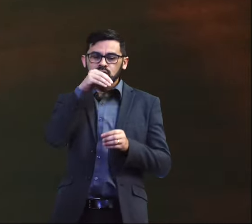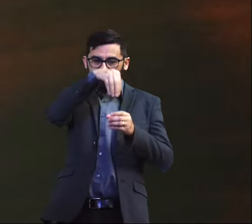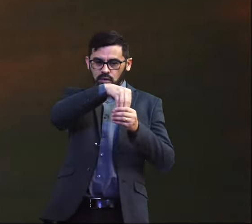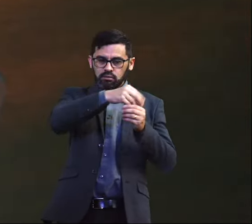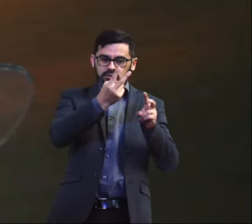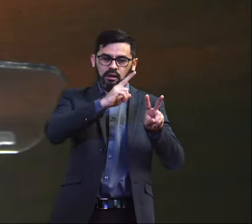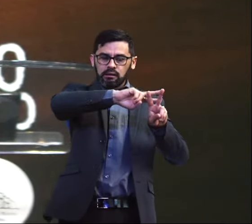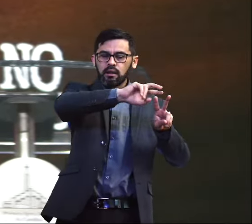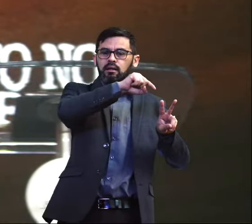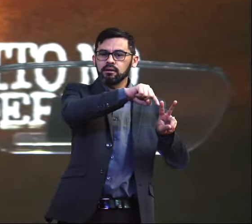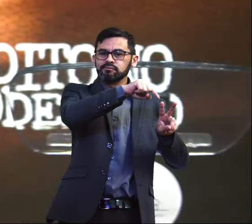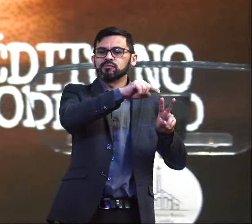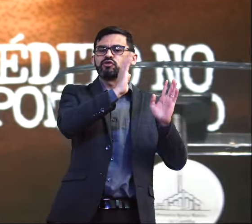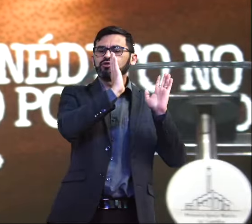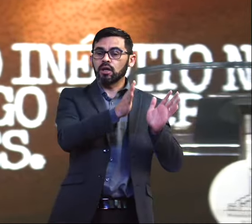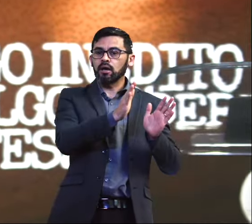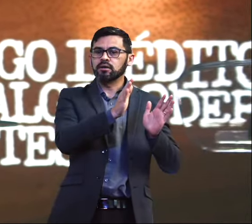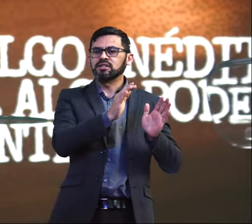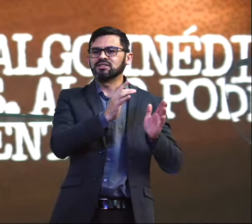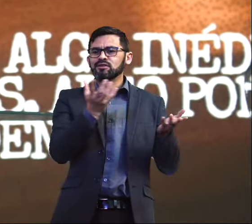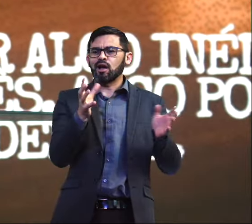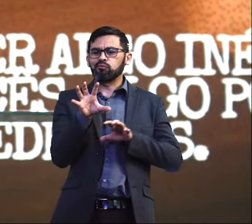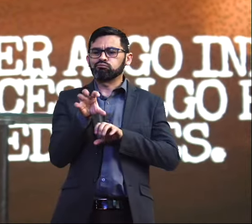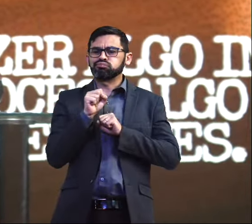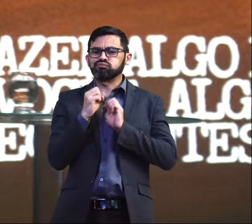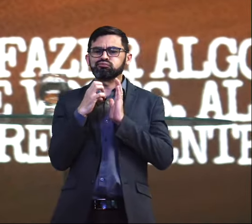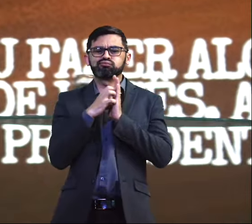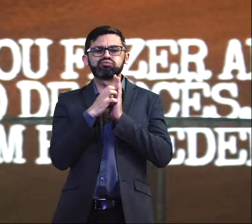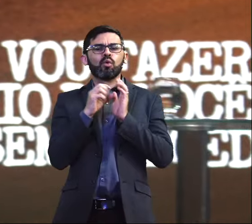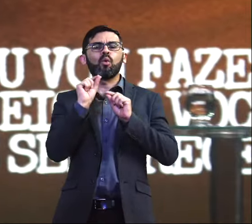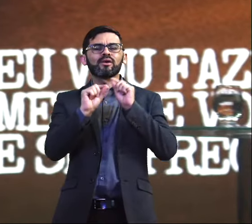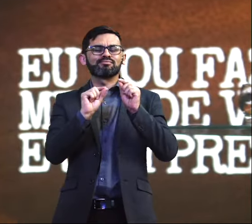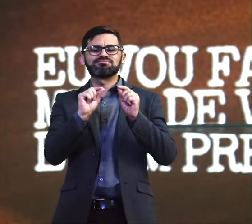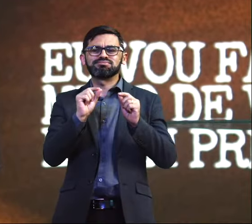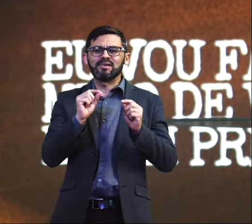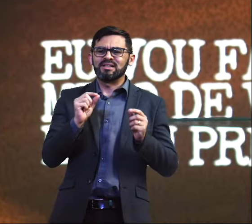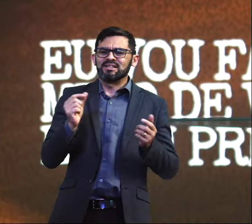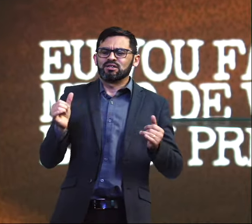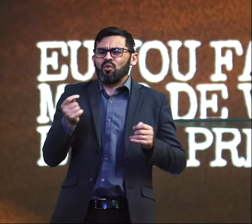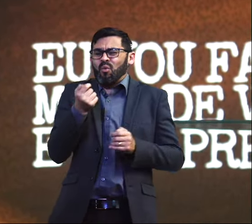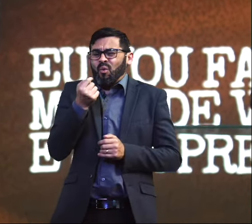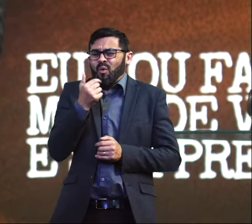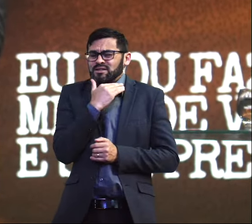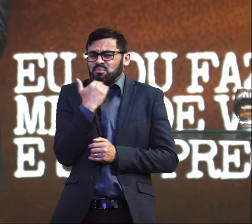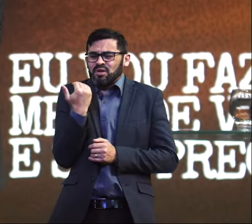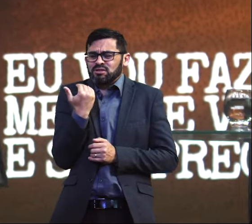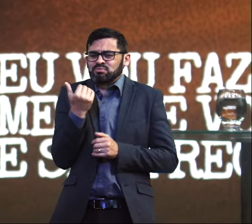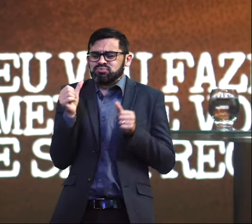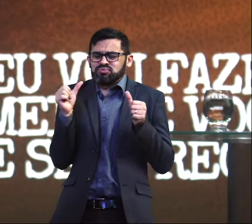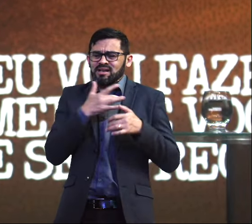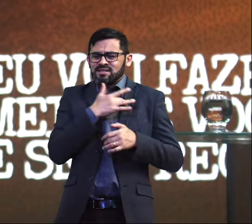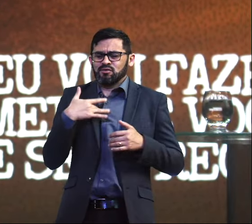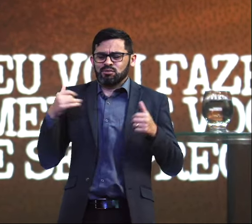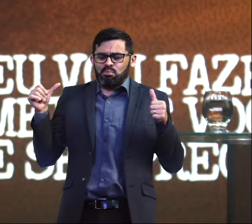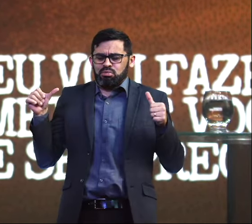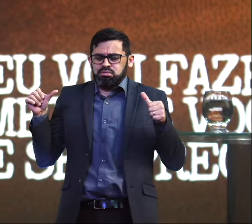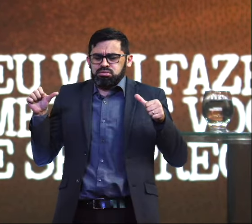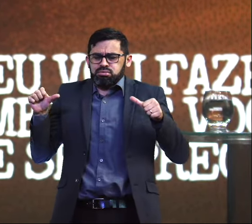ela tinha contraído o vírus da HIV e estava morrendo, estava já